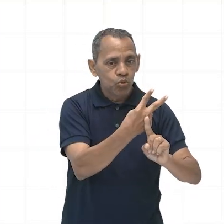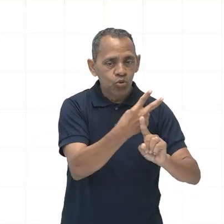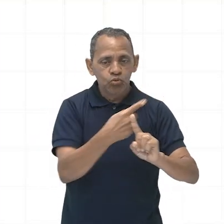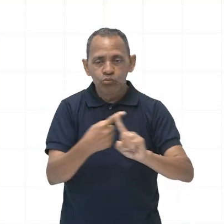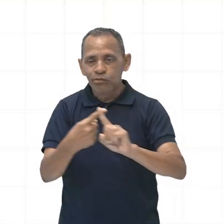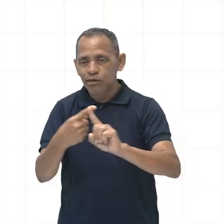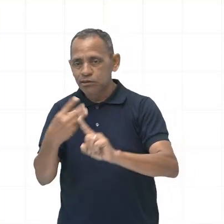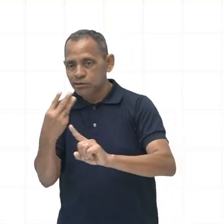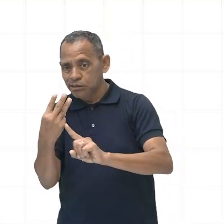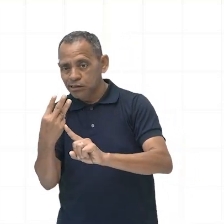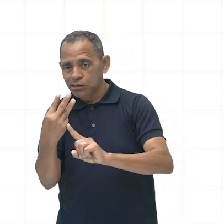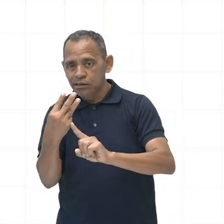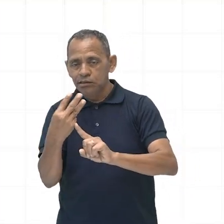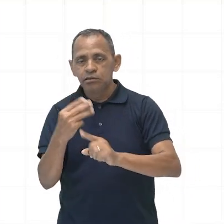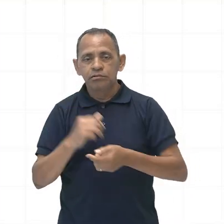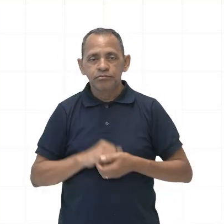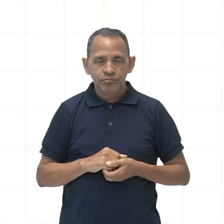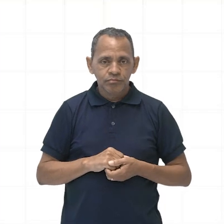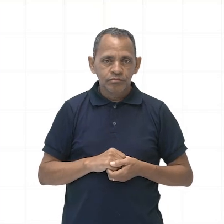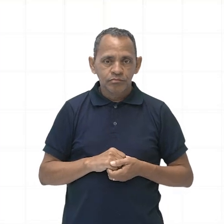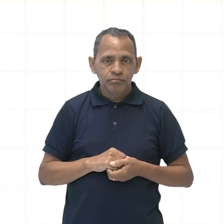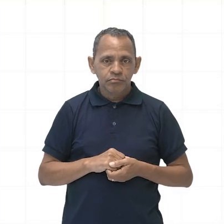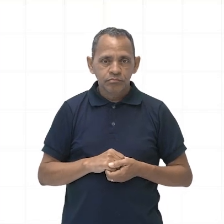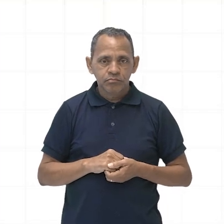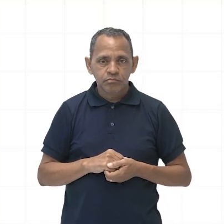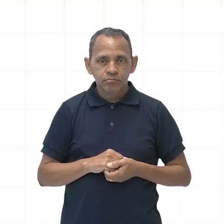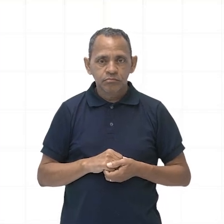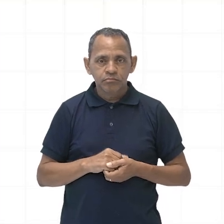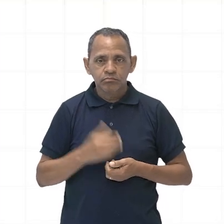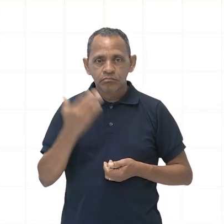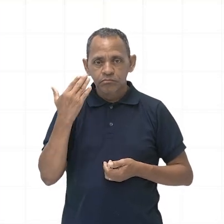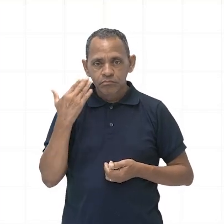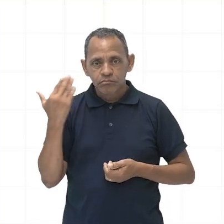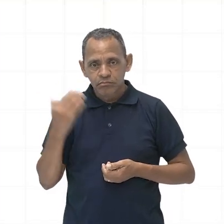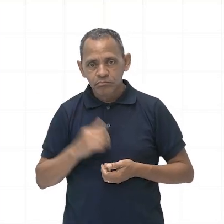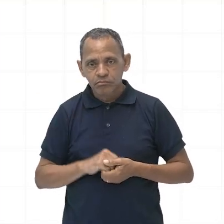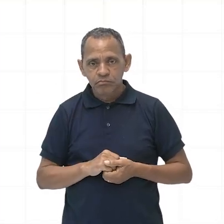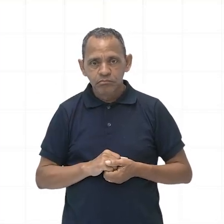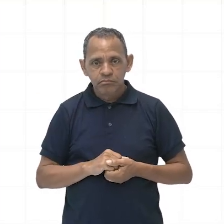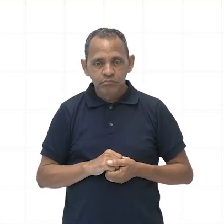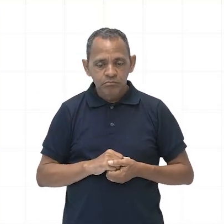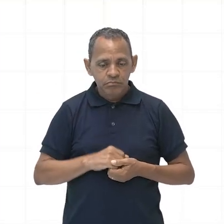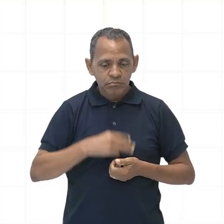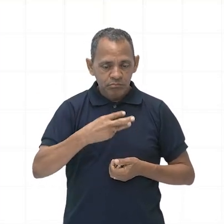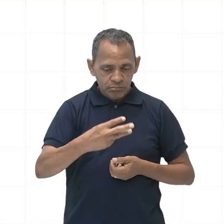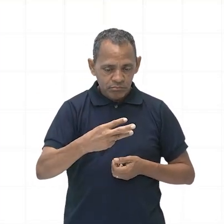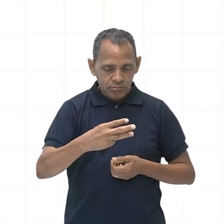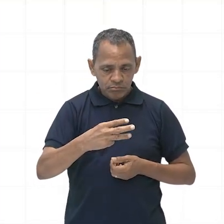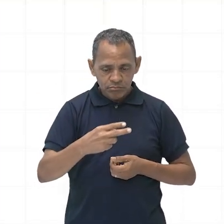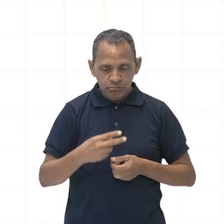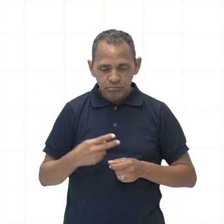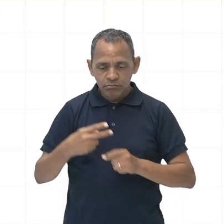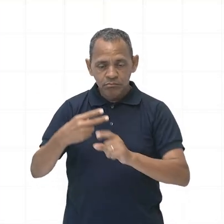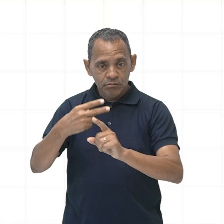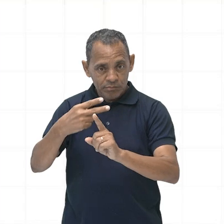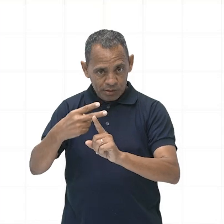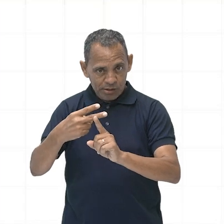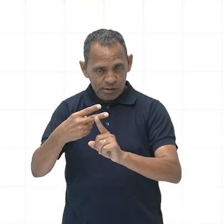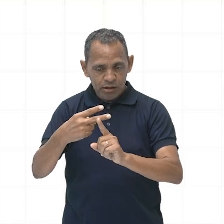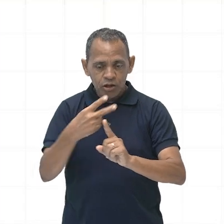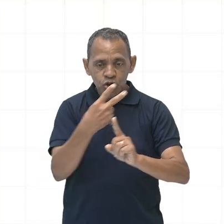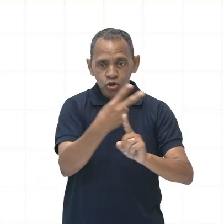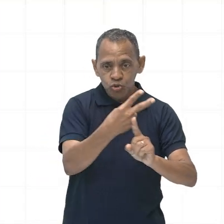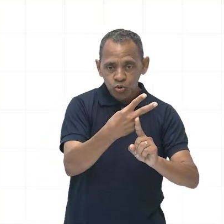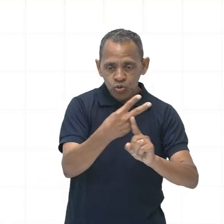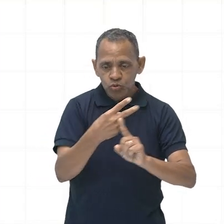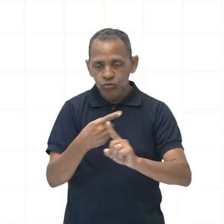por 3. Então, aqui eu vou escrever o 2 por 3, né? E chegamos aqui, então, no resultado, né?